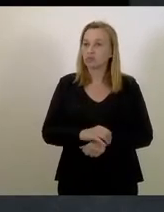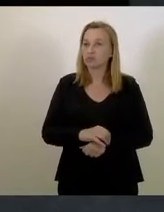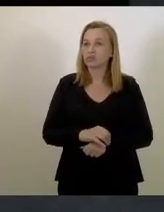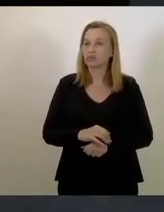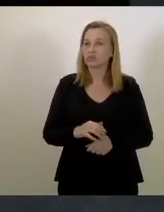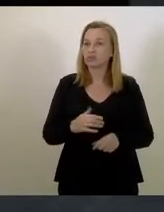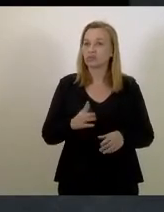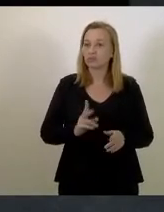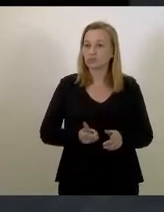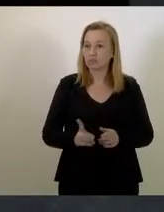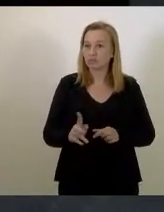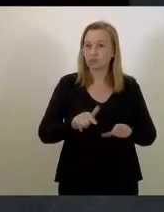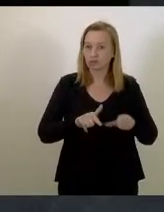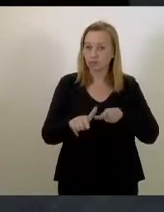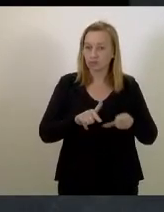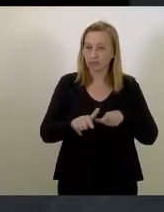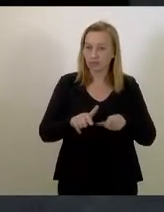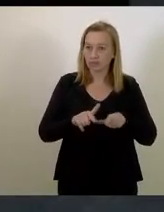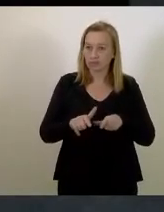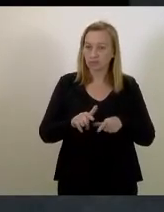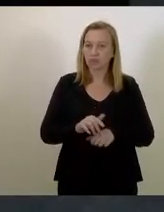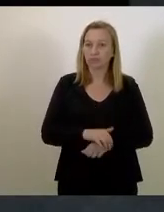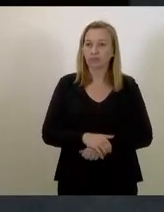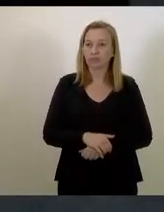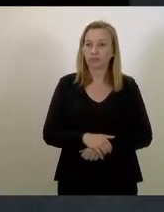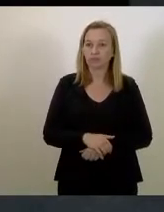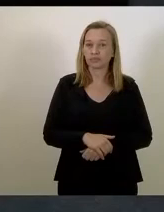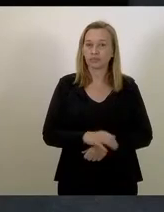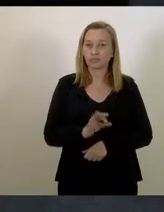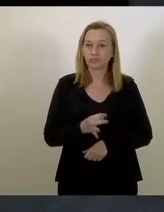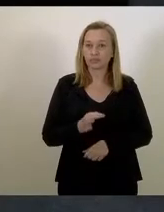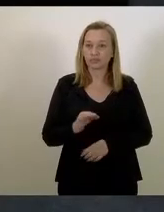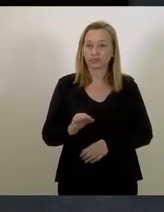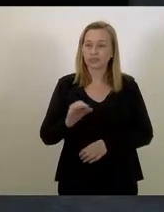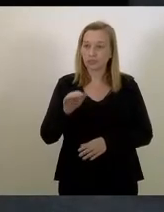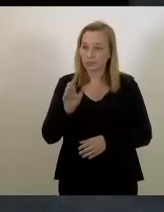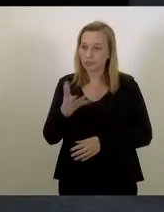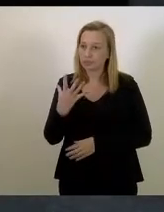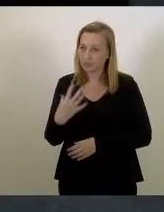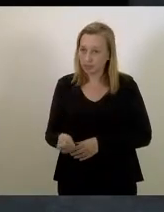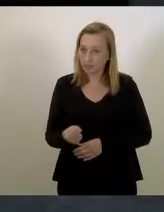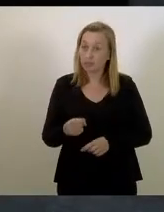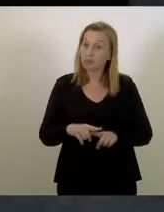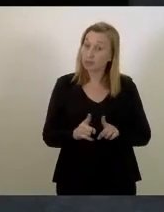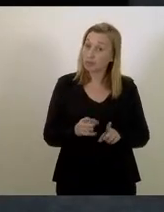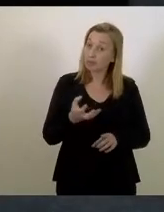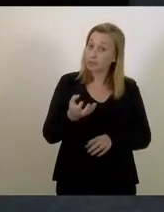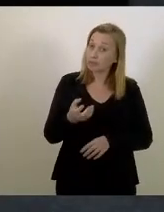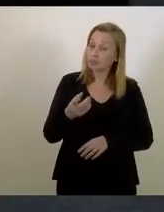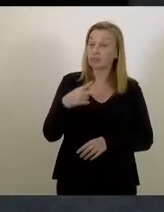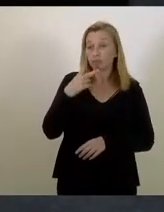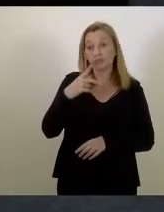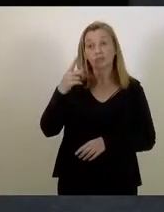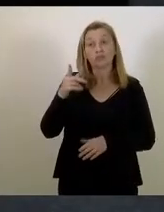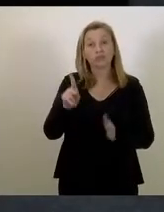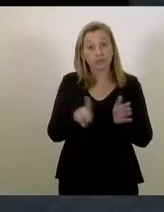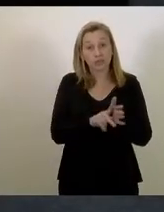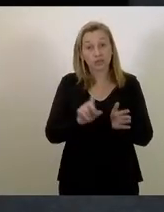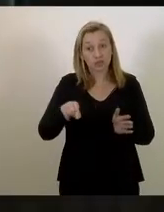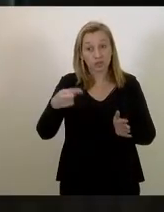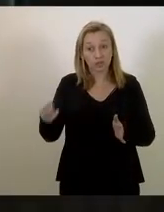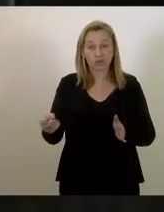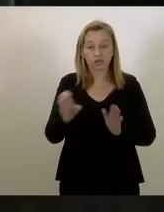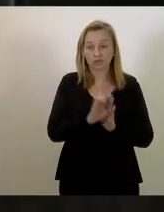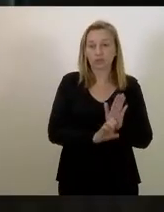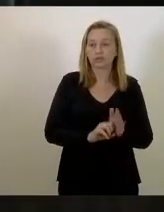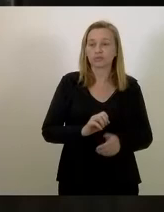trabalhos eu estou dando parecer no mérito favorável mas quero refletir sobre o projeto após as emendas